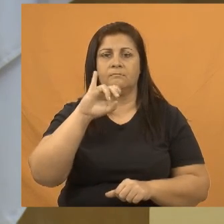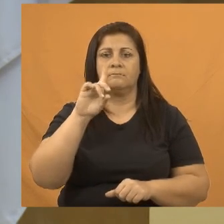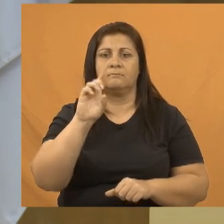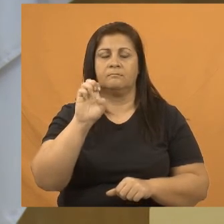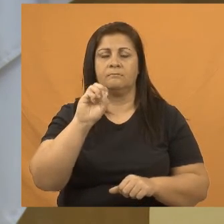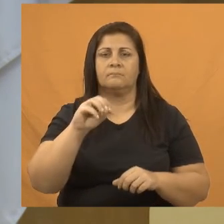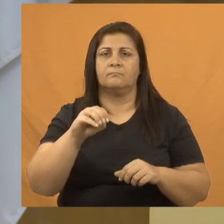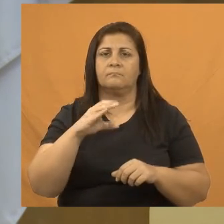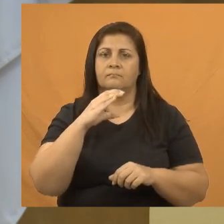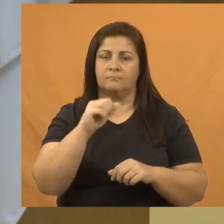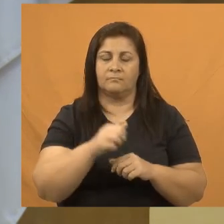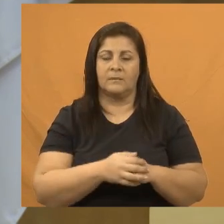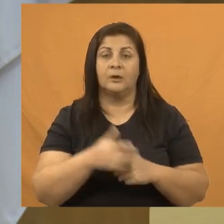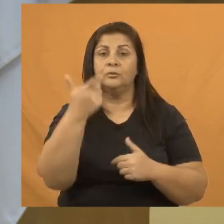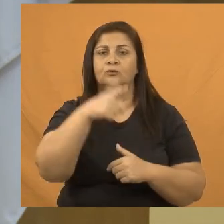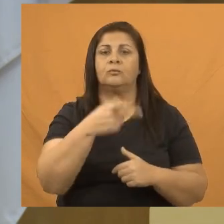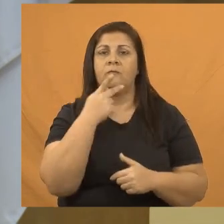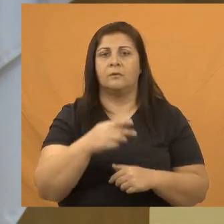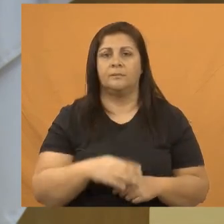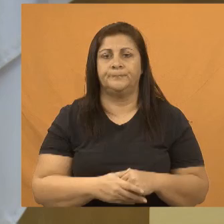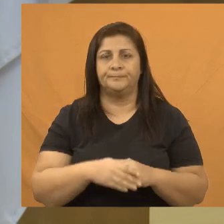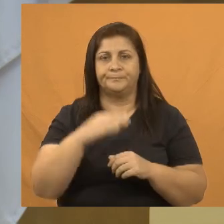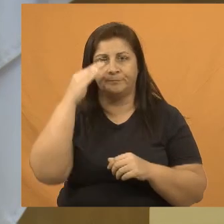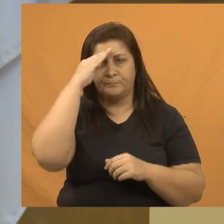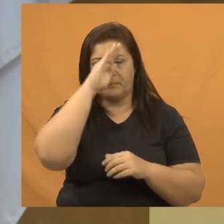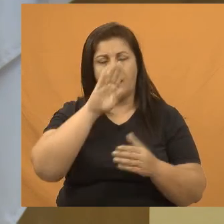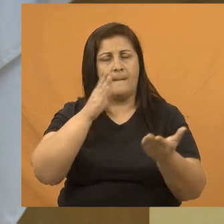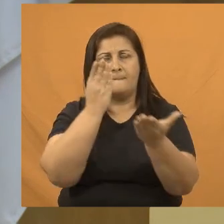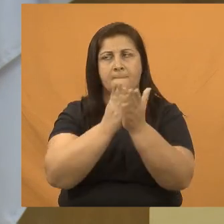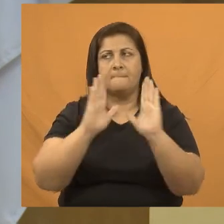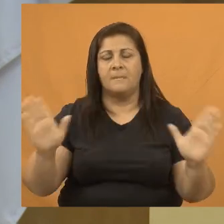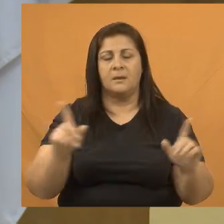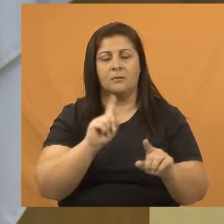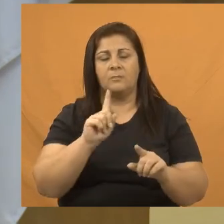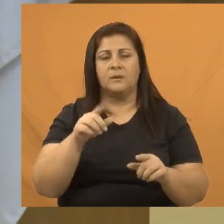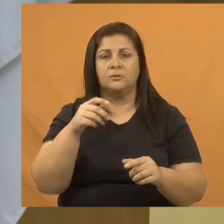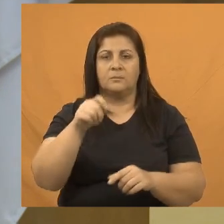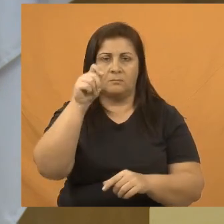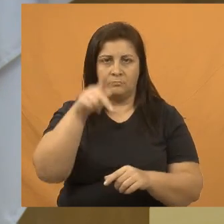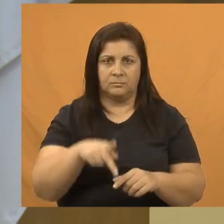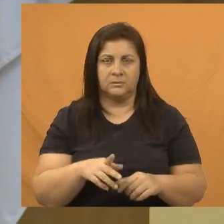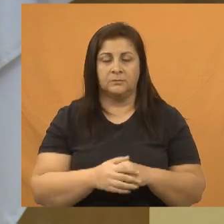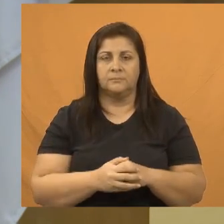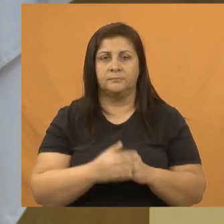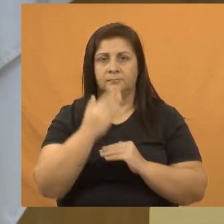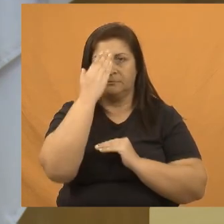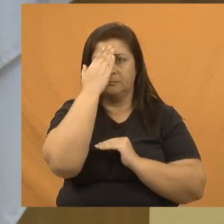direitos dos trabalhadores. Mais uma vez eu digo, Bolsonaro, tire a mão da nossa aposentadoria. Muito obrigado.